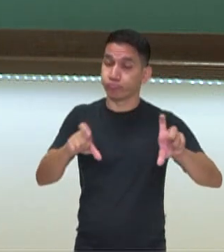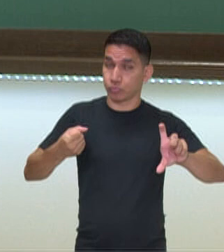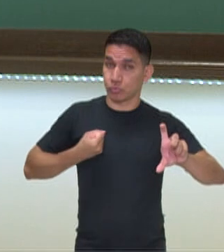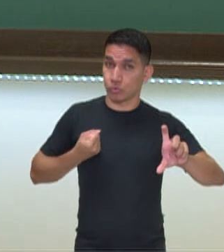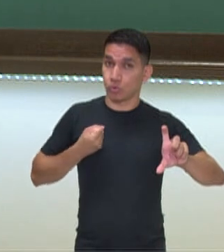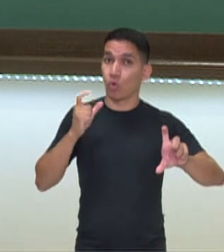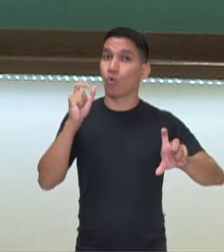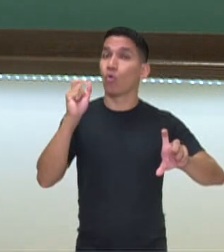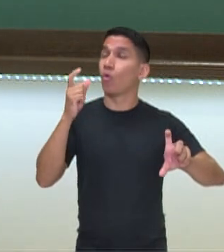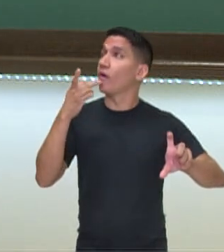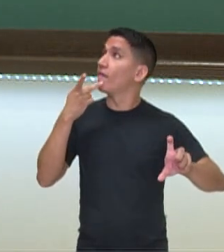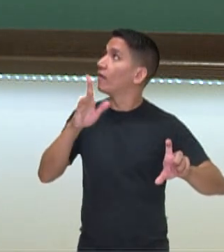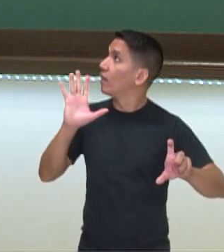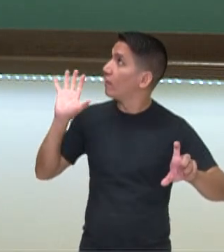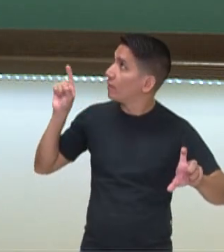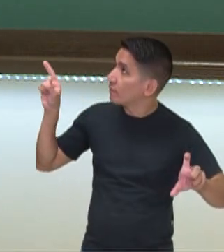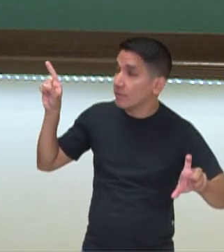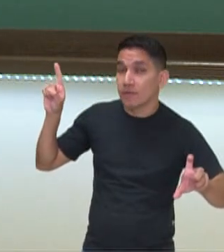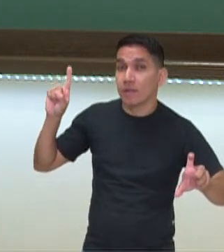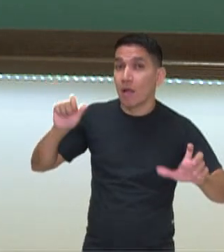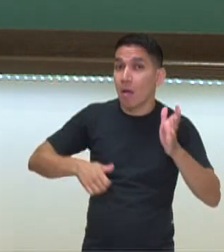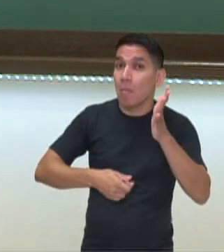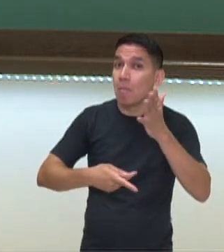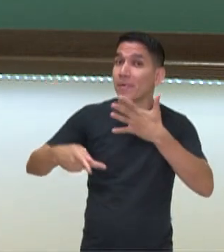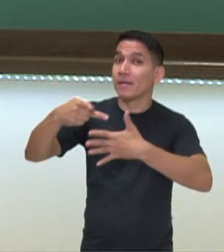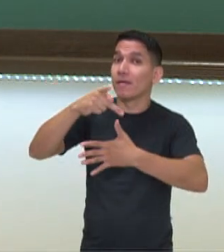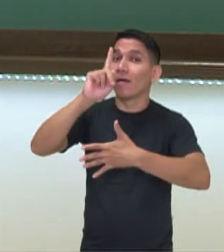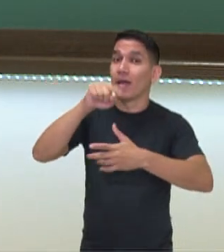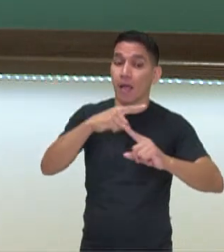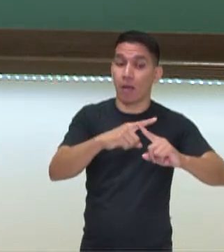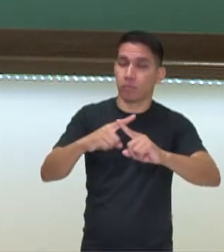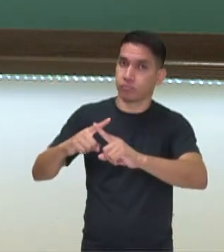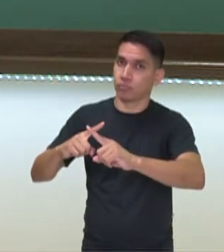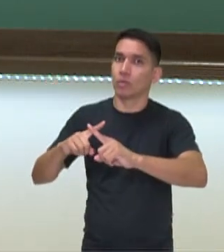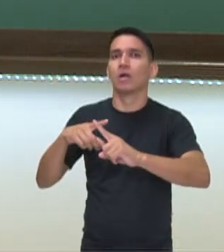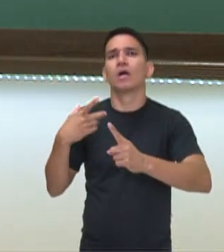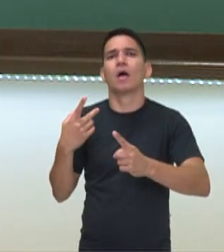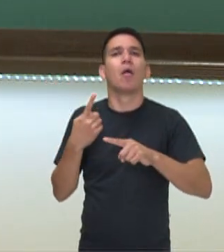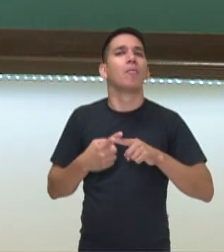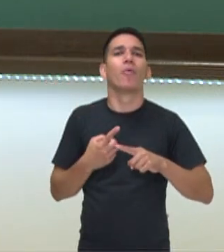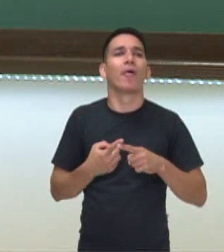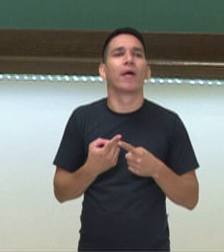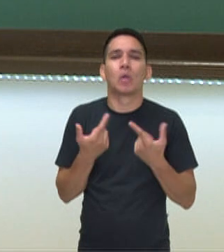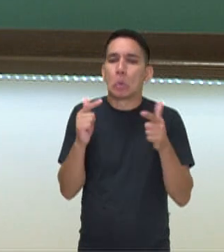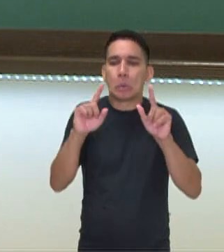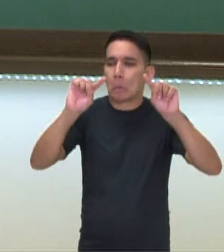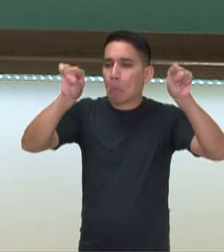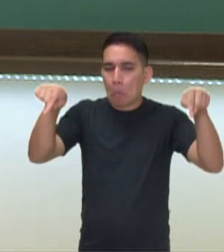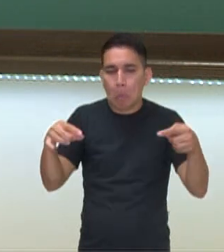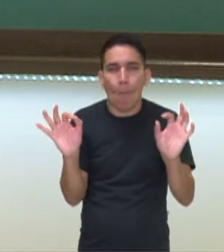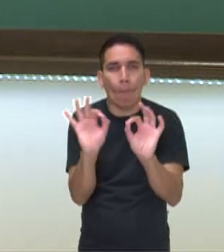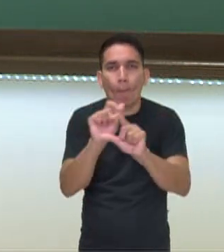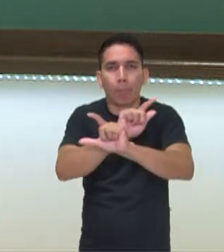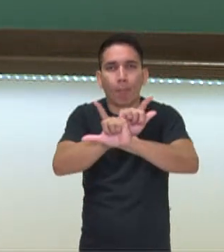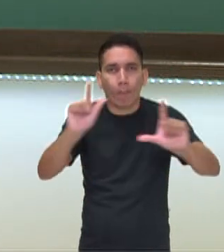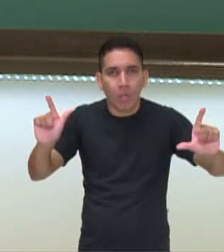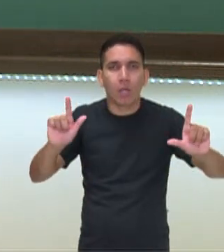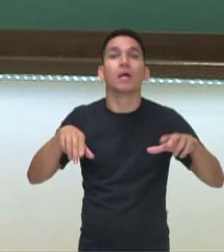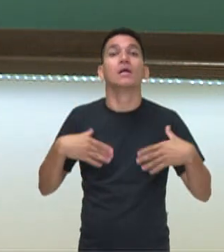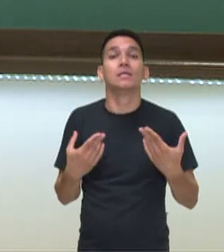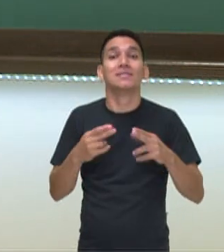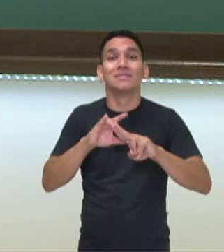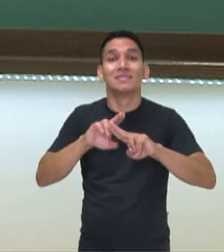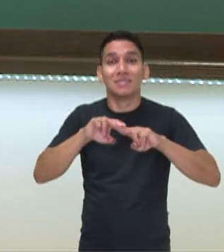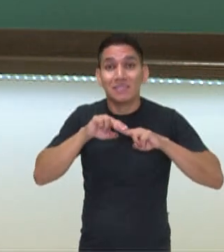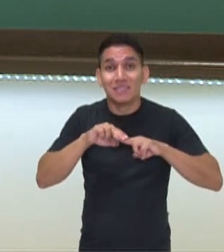o que está falando? Eu tenho que resolver primeiro o que está na multiplicação, porque aqui eu não tenho nenhum parênteses. Então, se eu for obedecer, eu vou